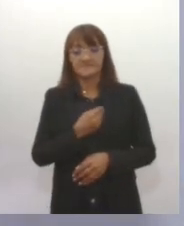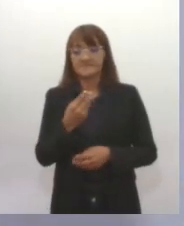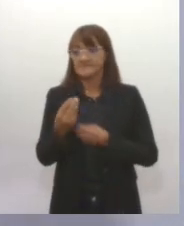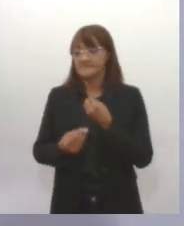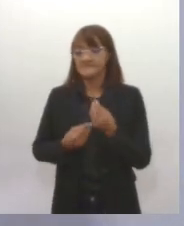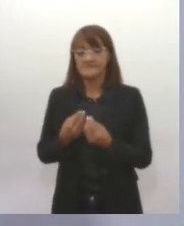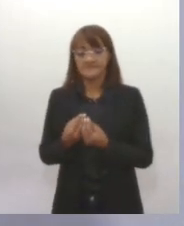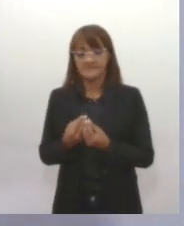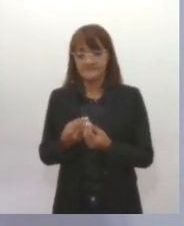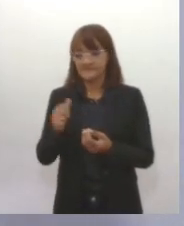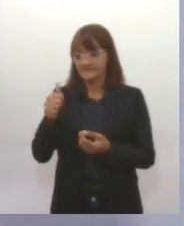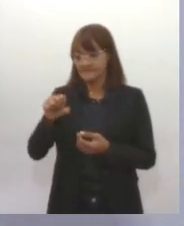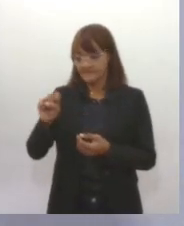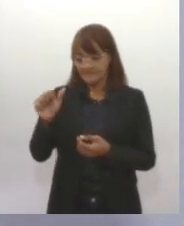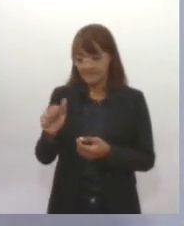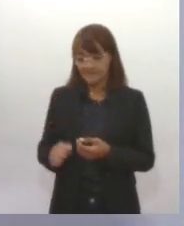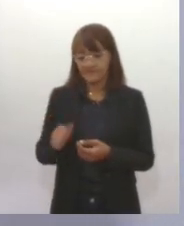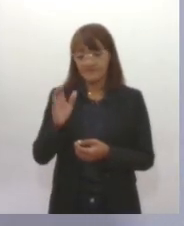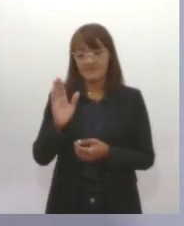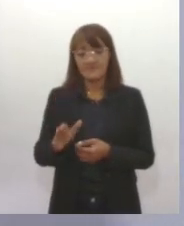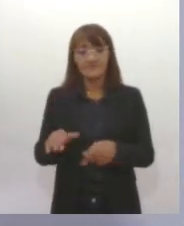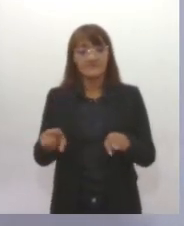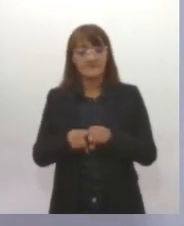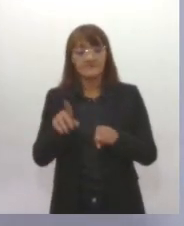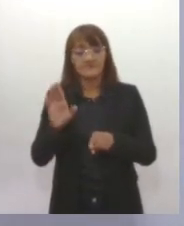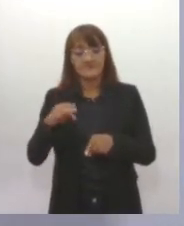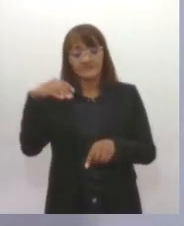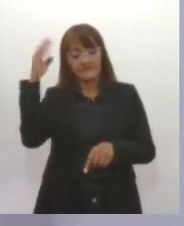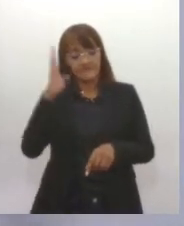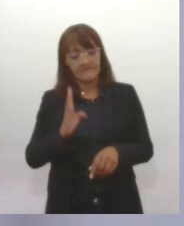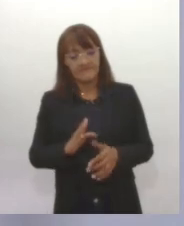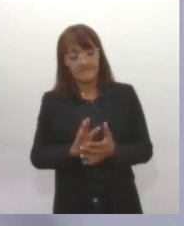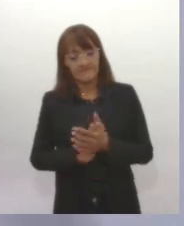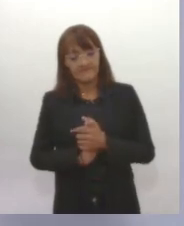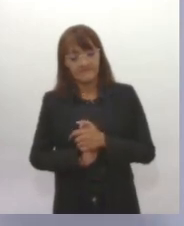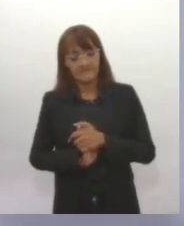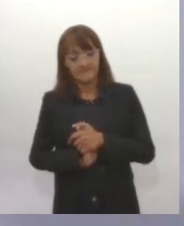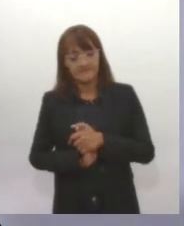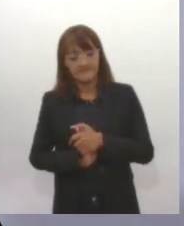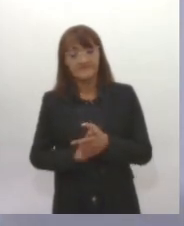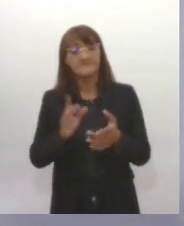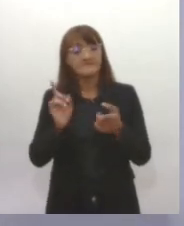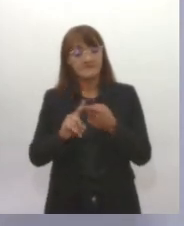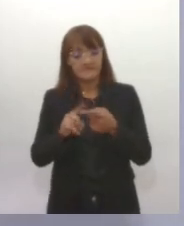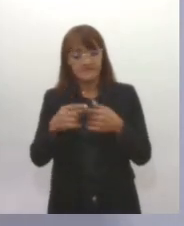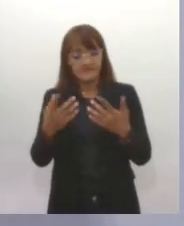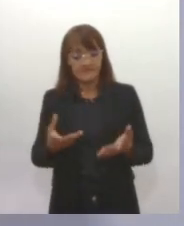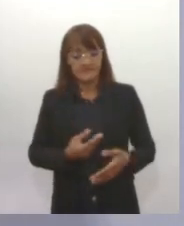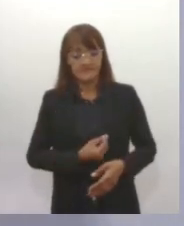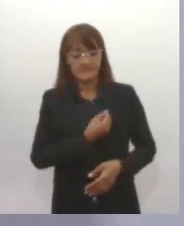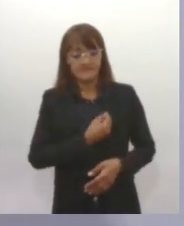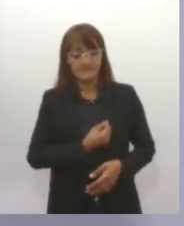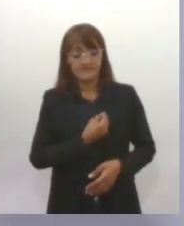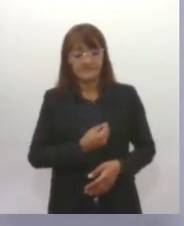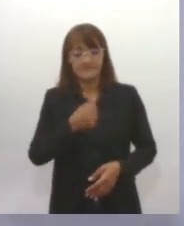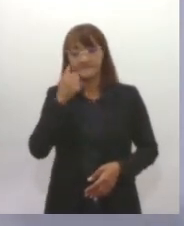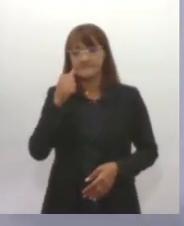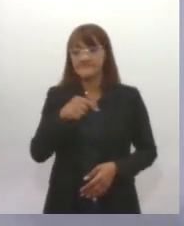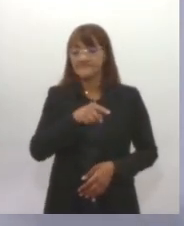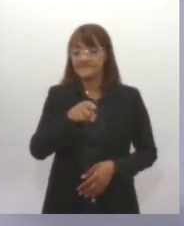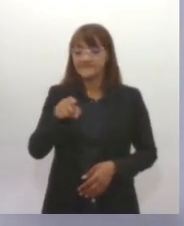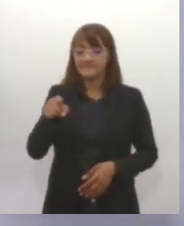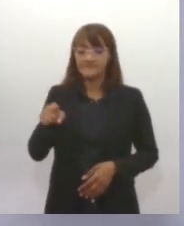do semiárido brasileiro, né, e que também teve a presença de mulheres, né, do movimento,